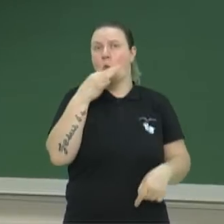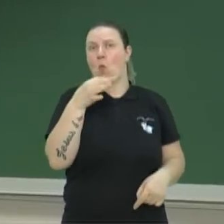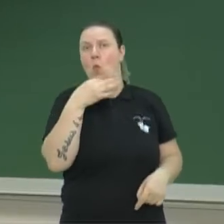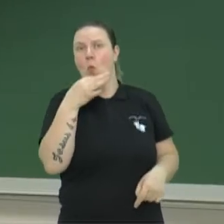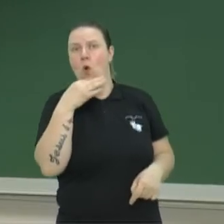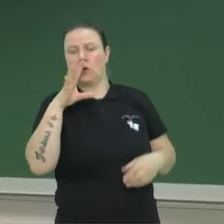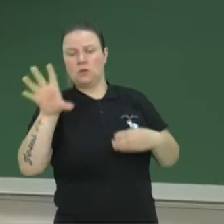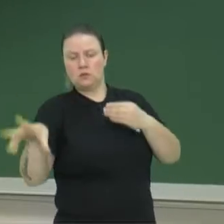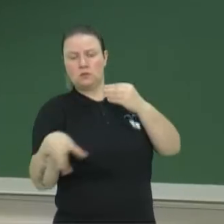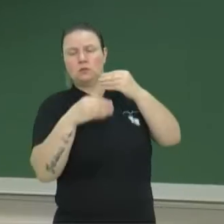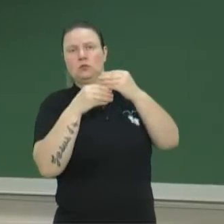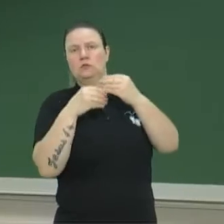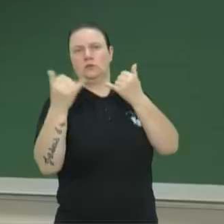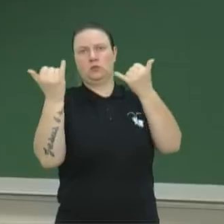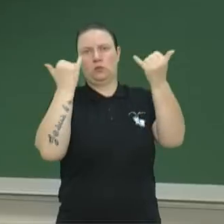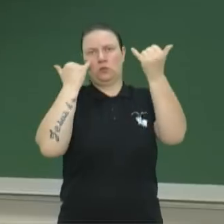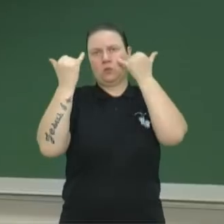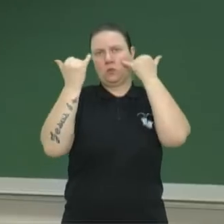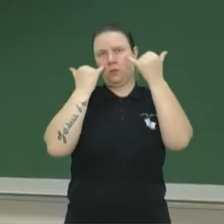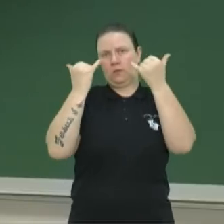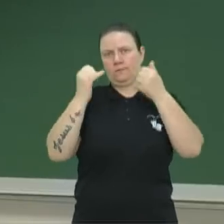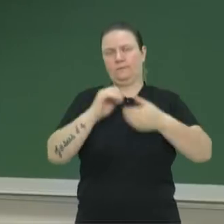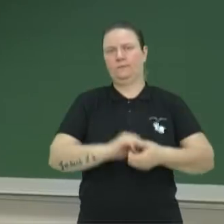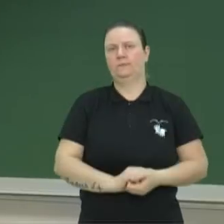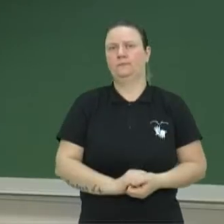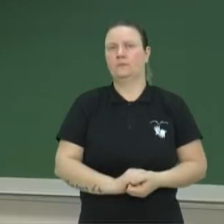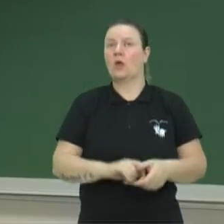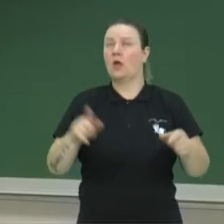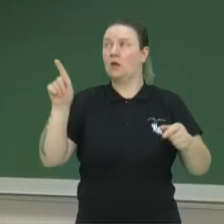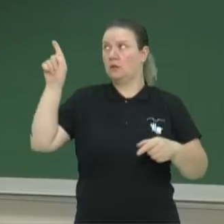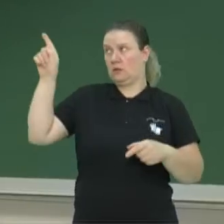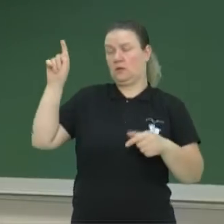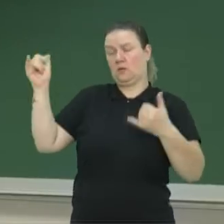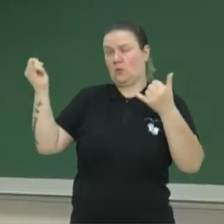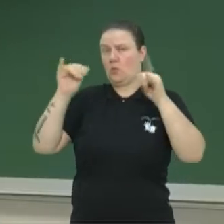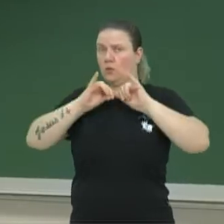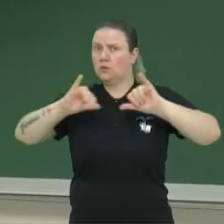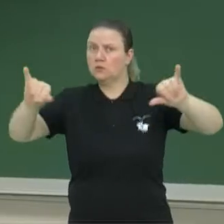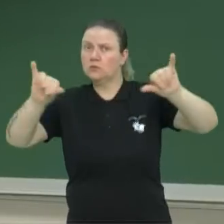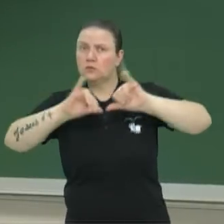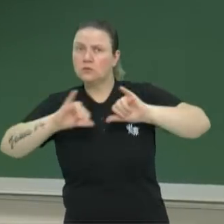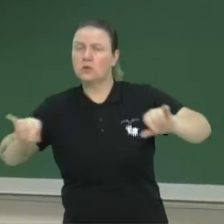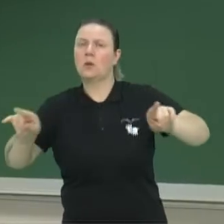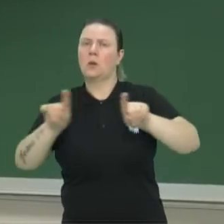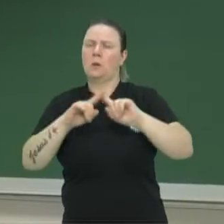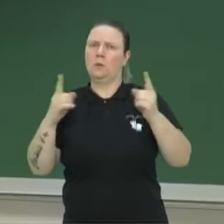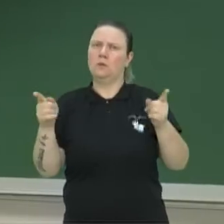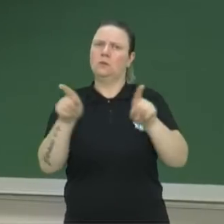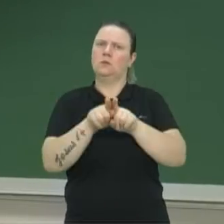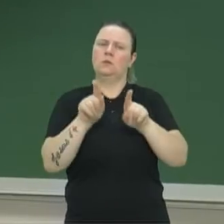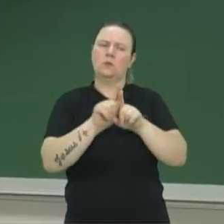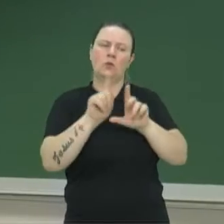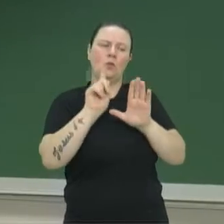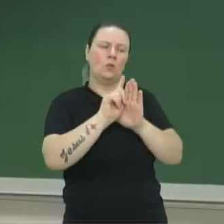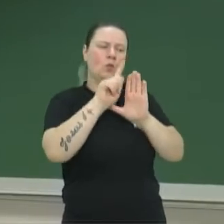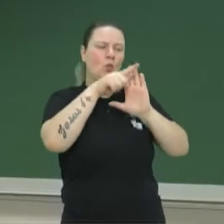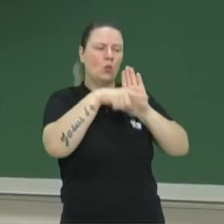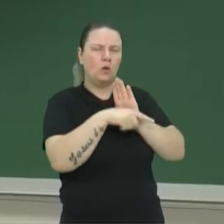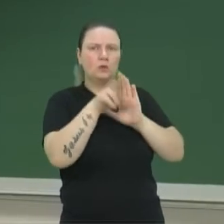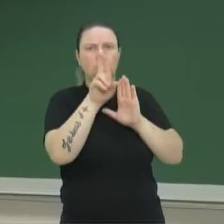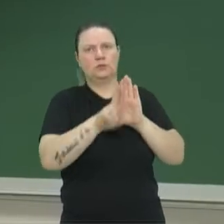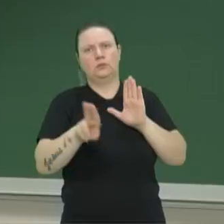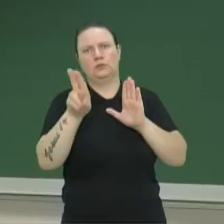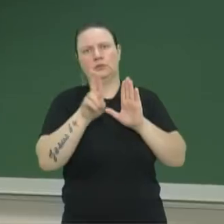Bem importante nos textos. Aqui é uma notícia, mas em alguns outros gêneros também nós utilizamos essas informações